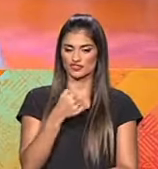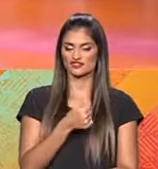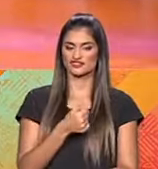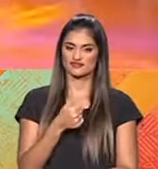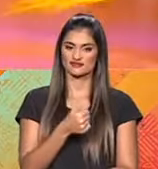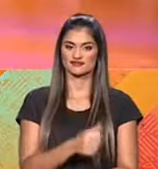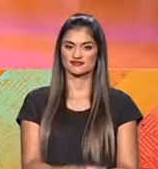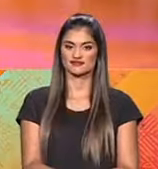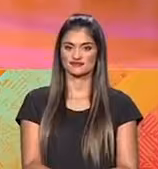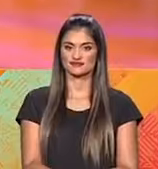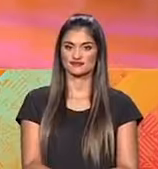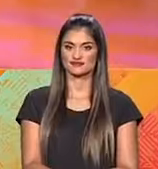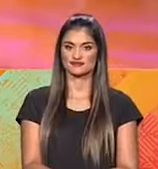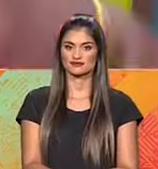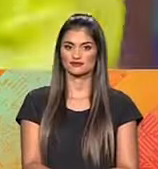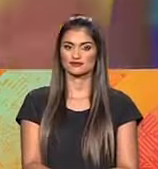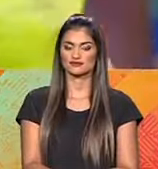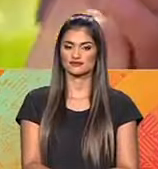bonitas.